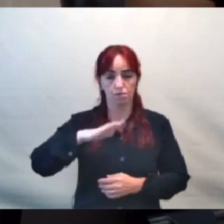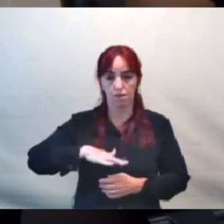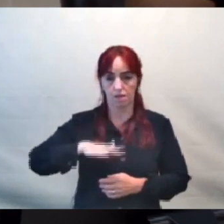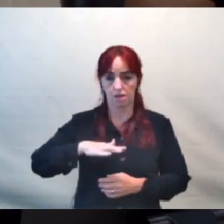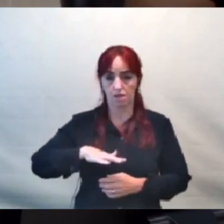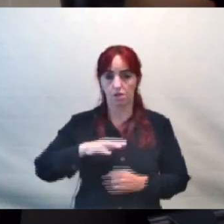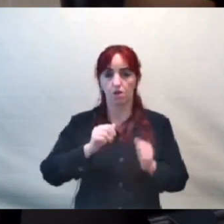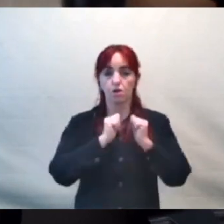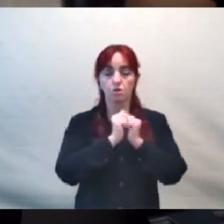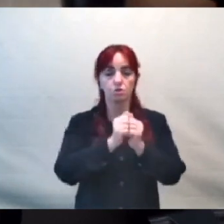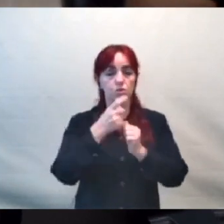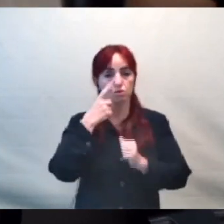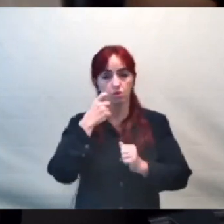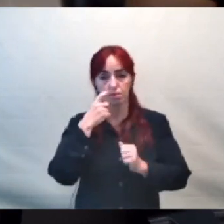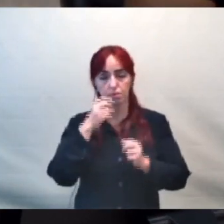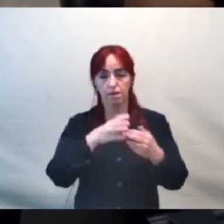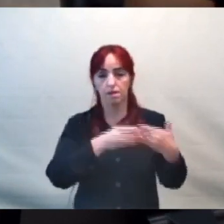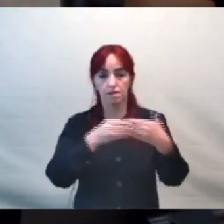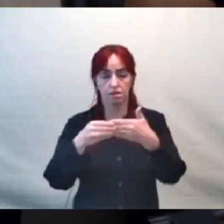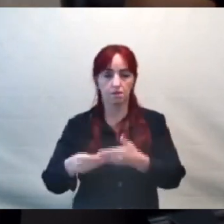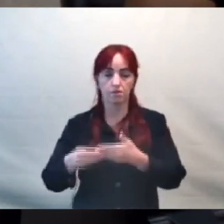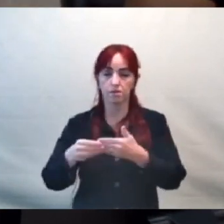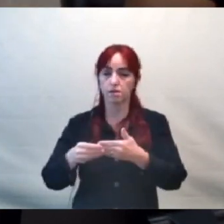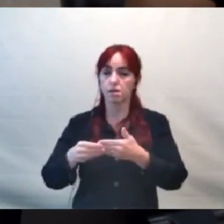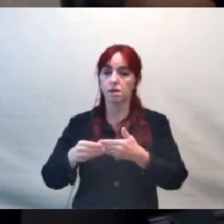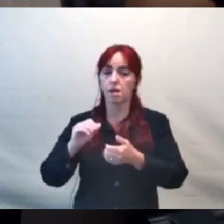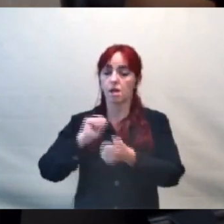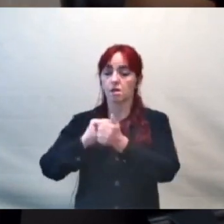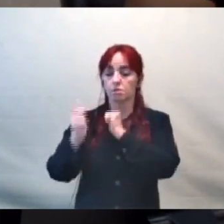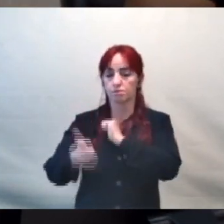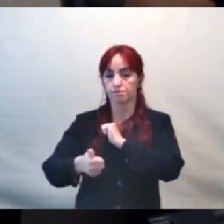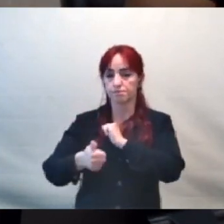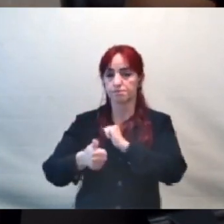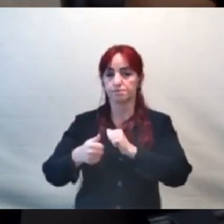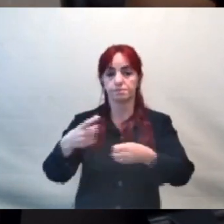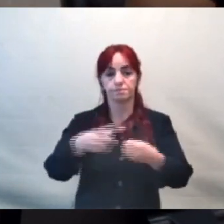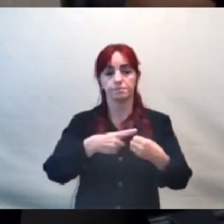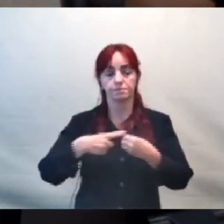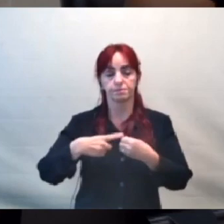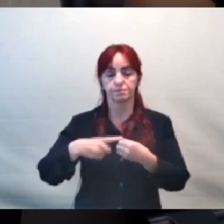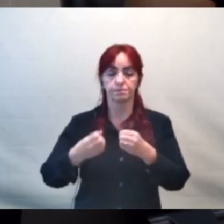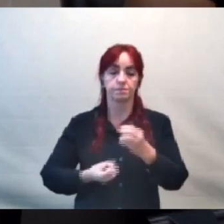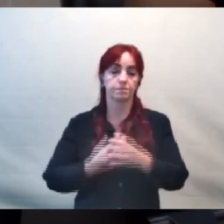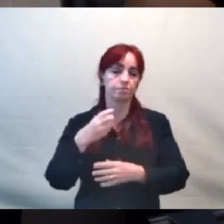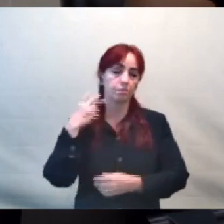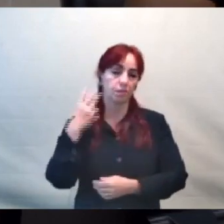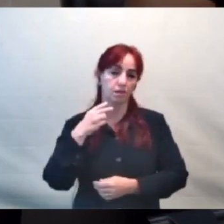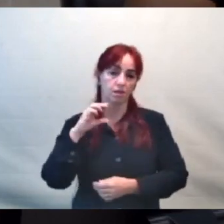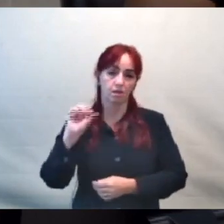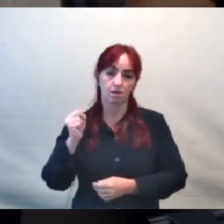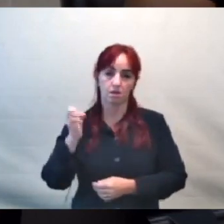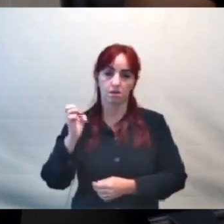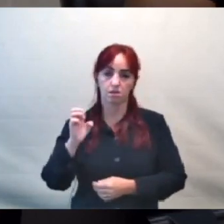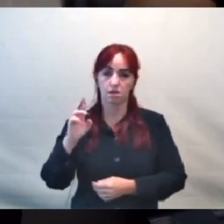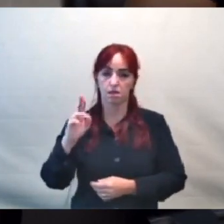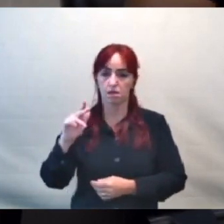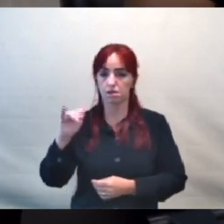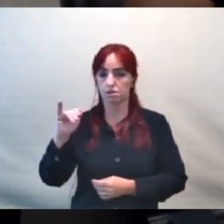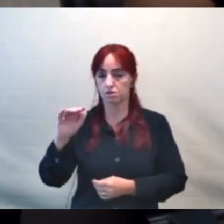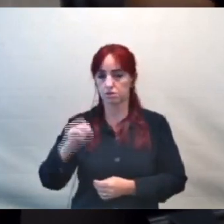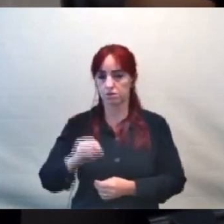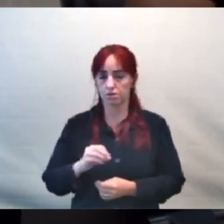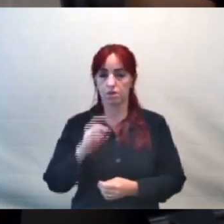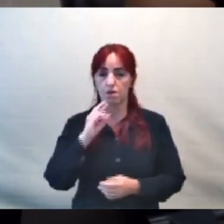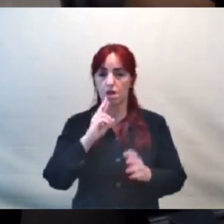eventos esportivos em estádio e ginásio no município. De autoria foi o vereador Sérgio Fernando Pinho. Relatora foi